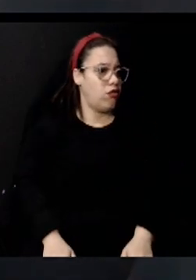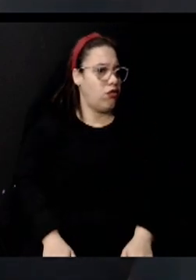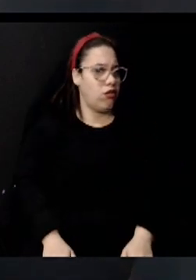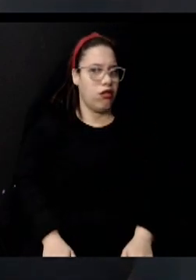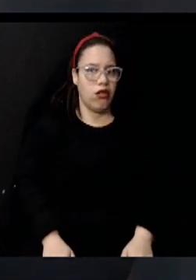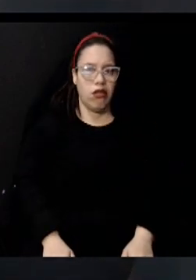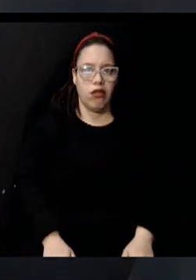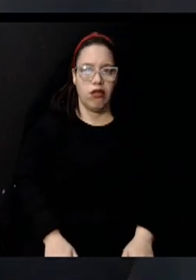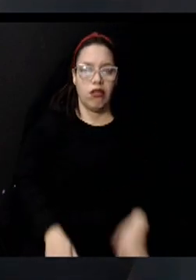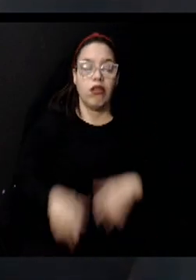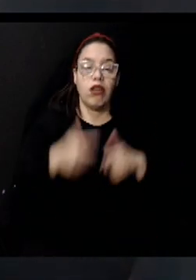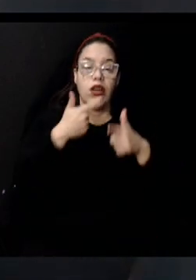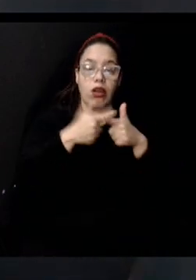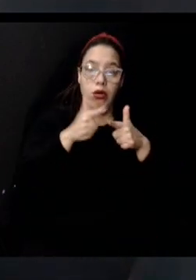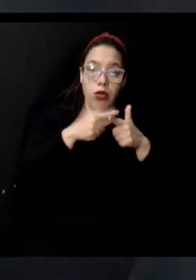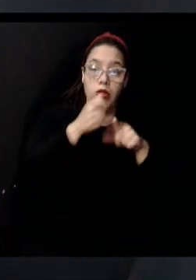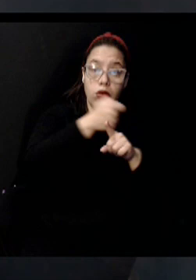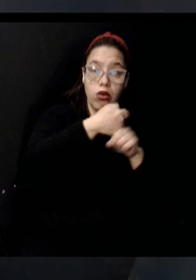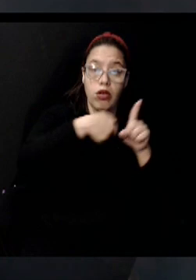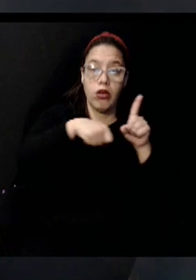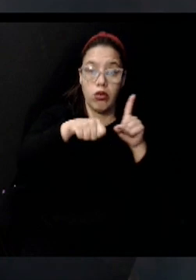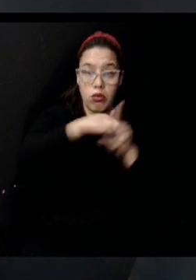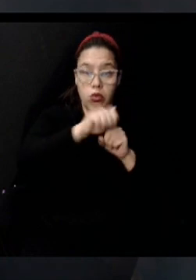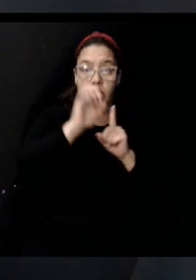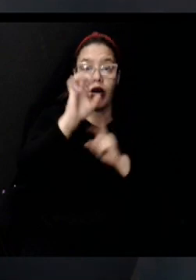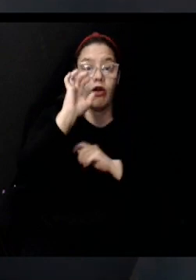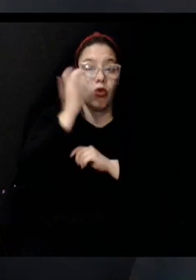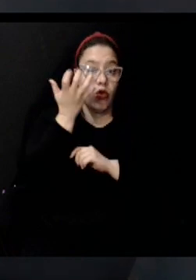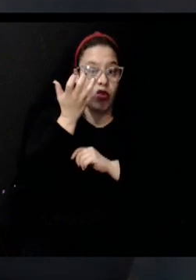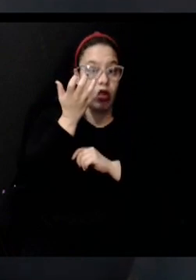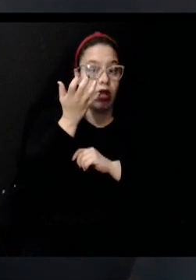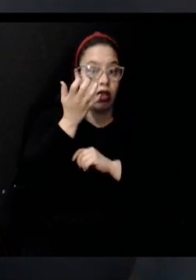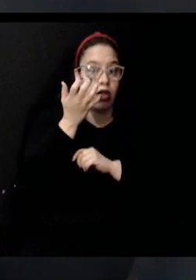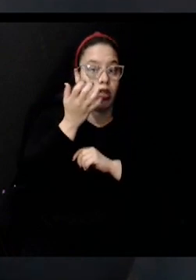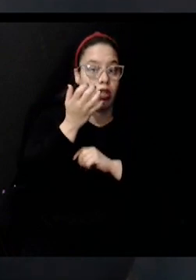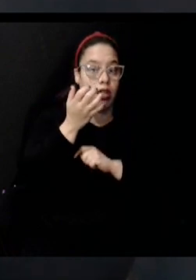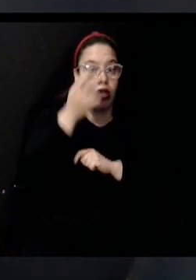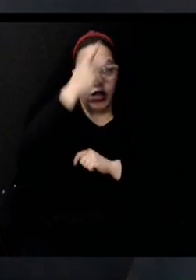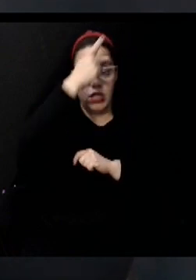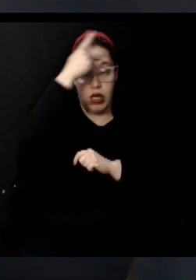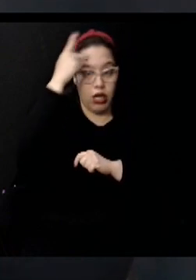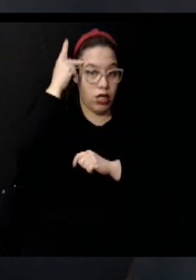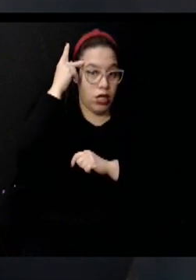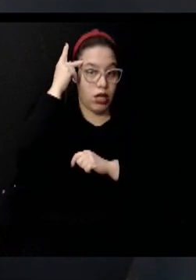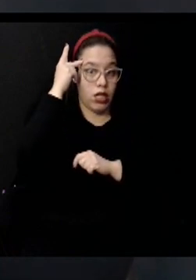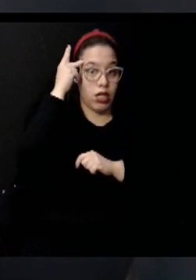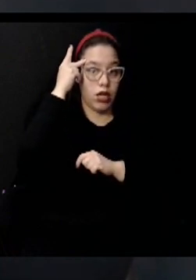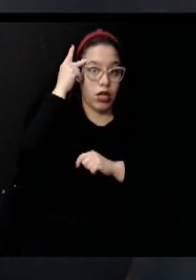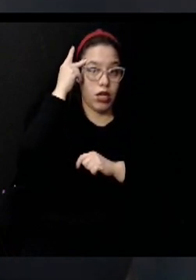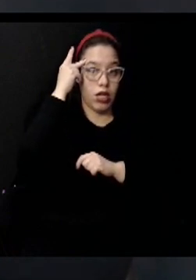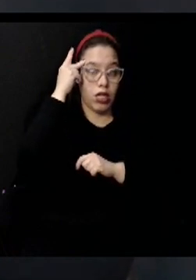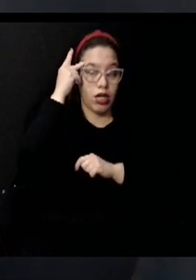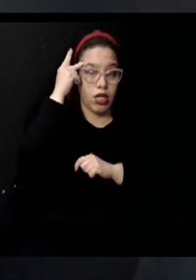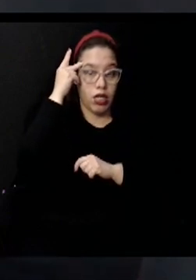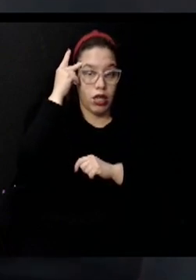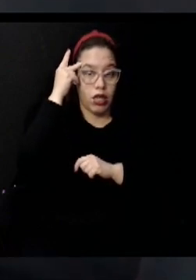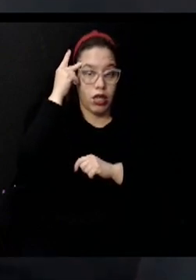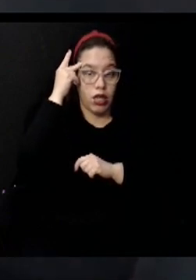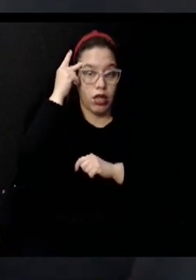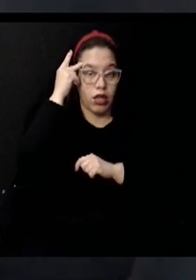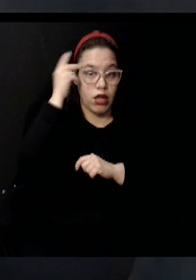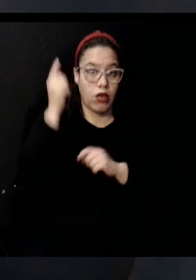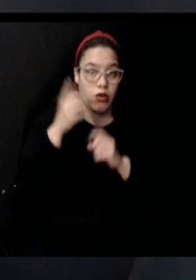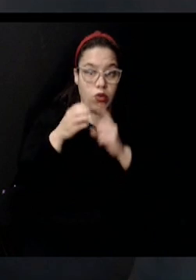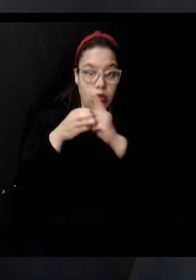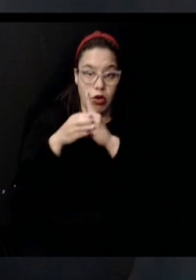problema social, porque acontece muito Uhum, de pessoas que elas acabam se isolando, né, as pessoas